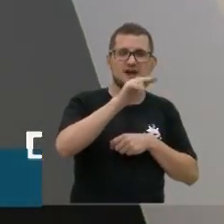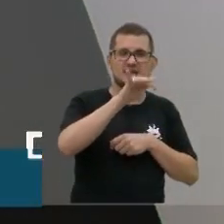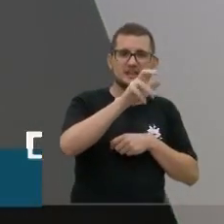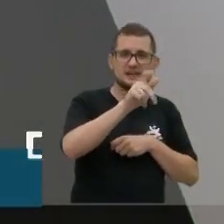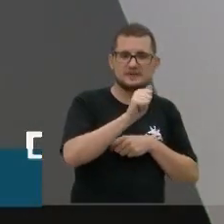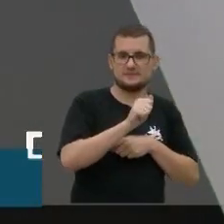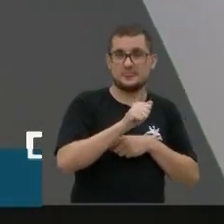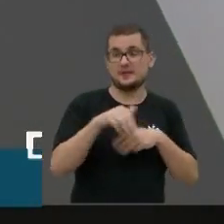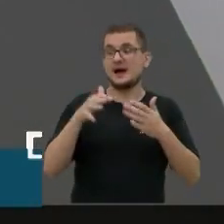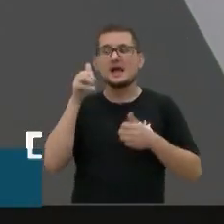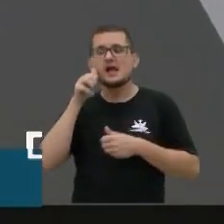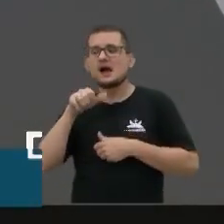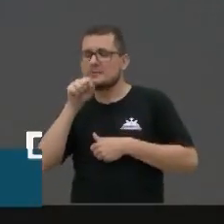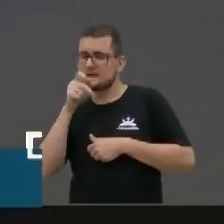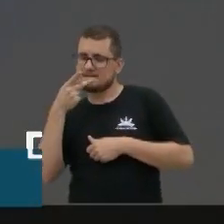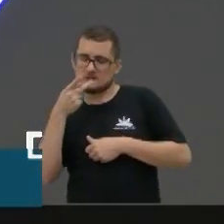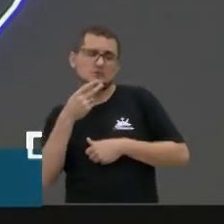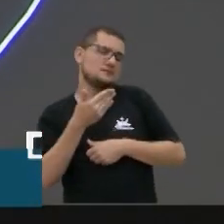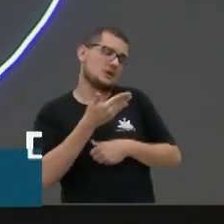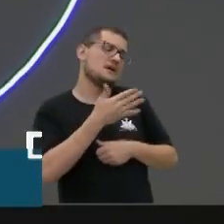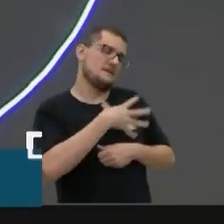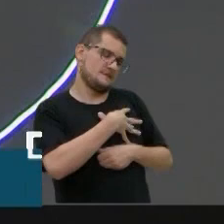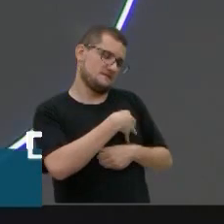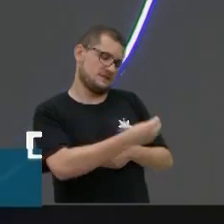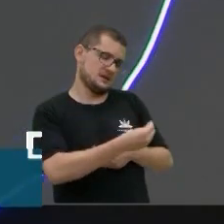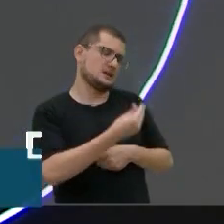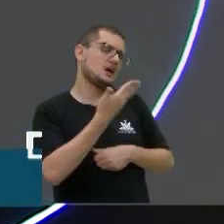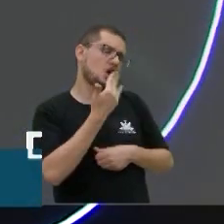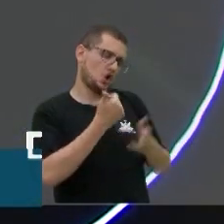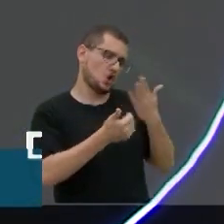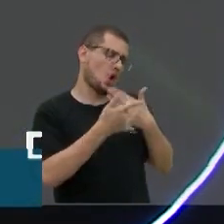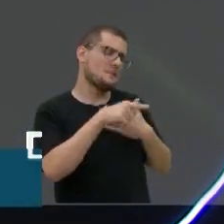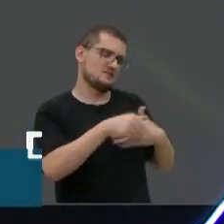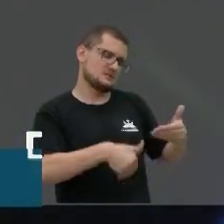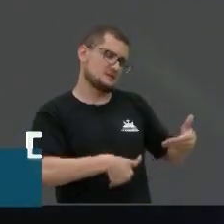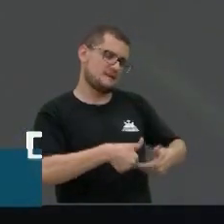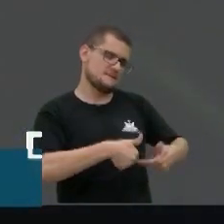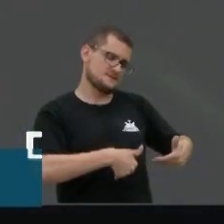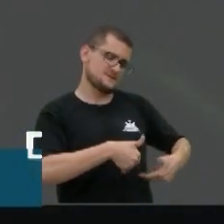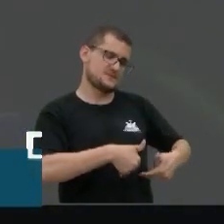mãe falou assim, come, filha, você está com muita fome.